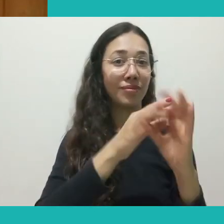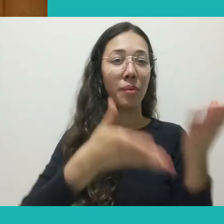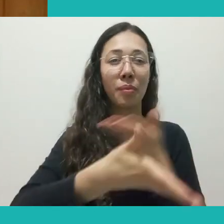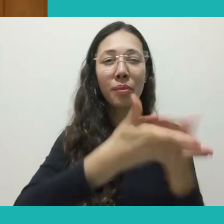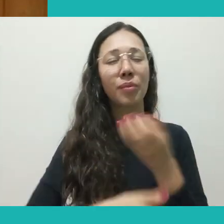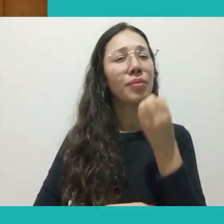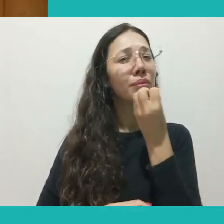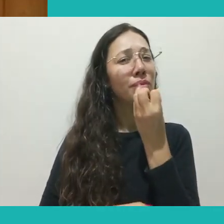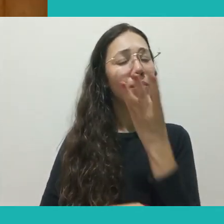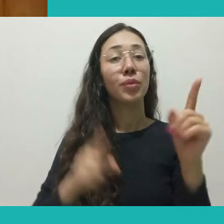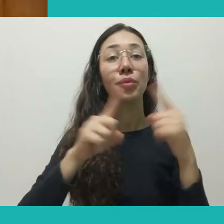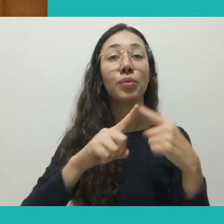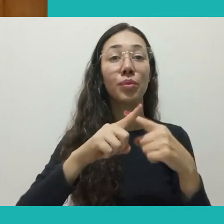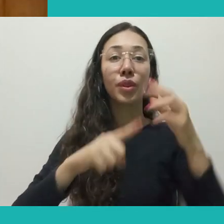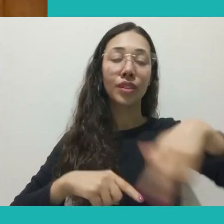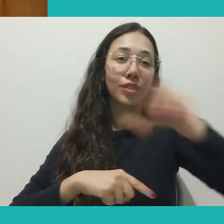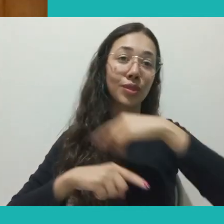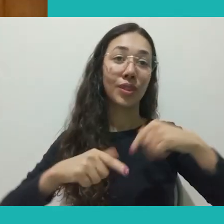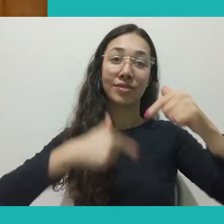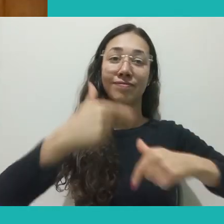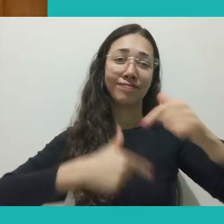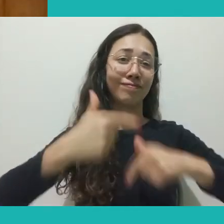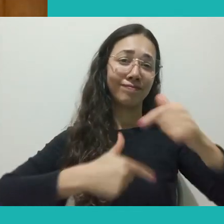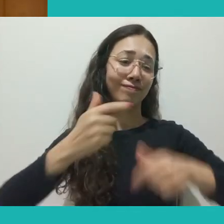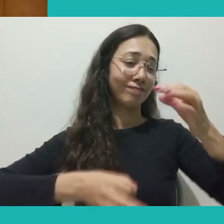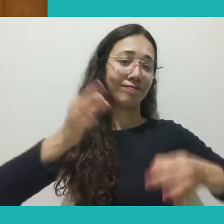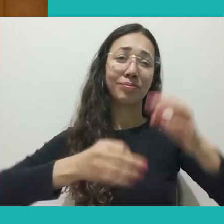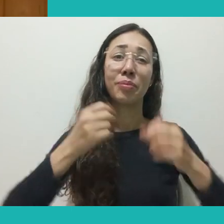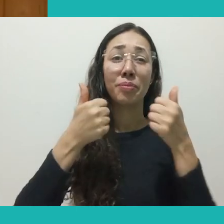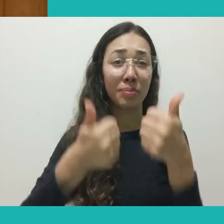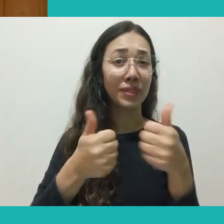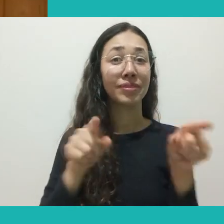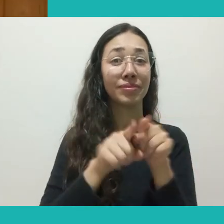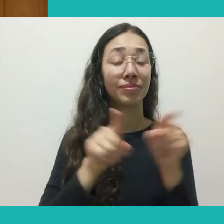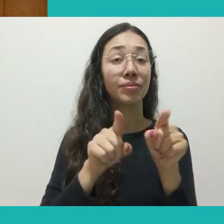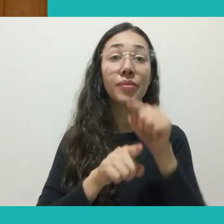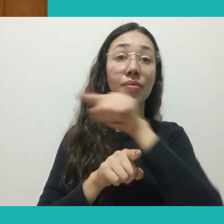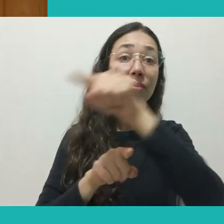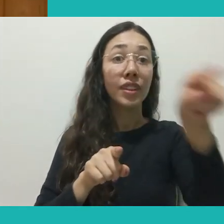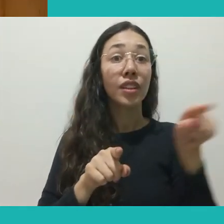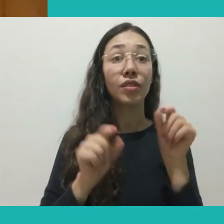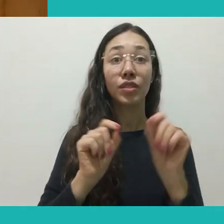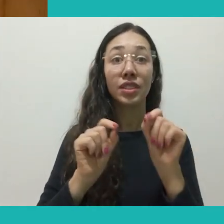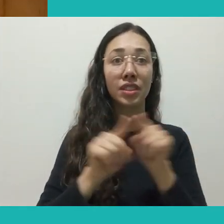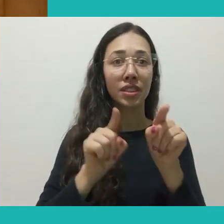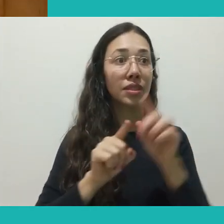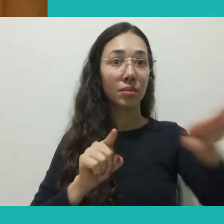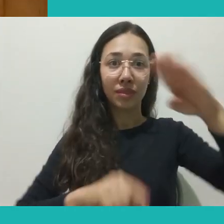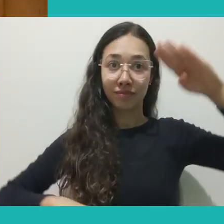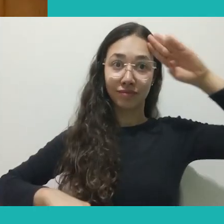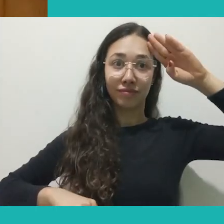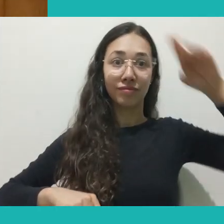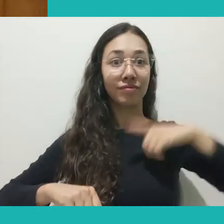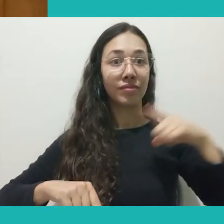gente possa desempenhar melhor o nosso trabalho e dar a vocês que estão lá na linha de frente